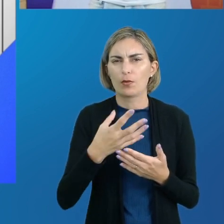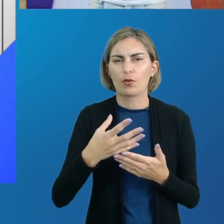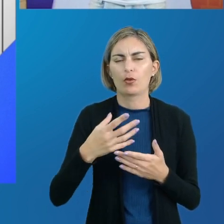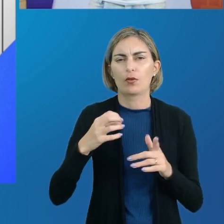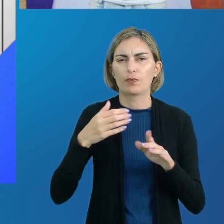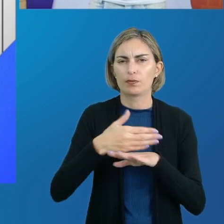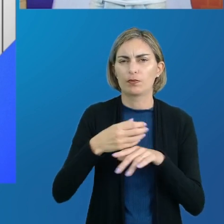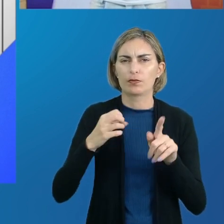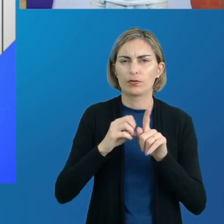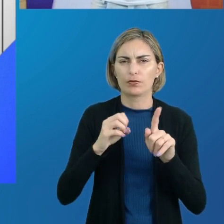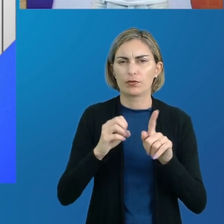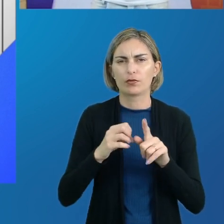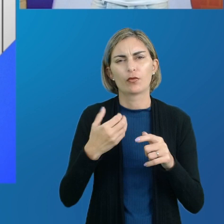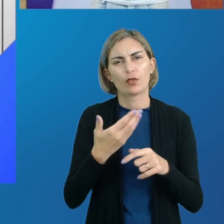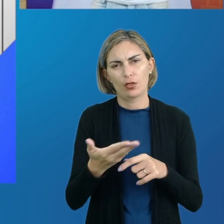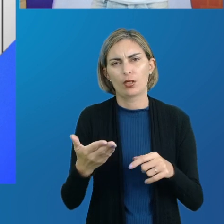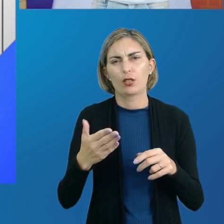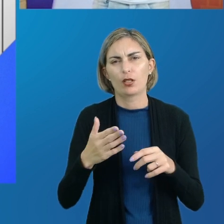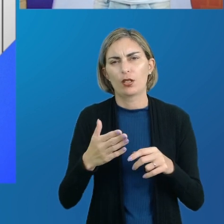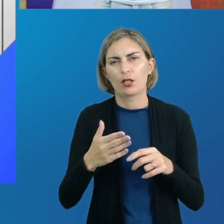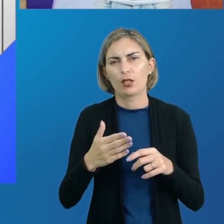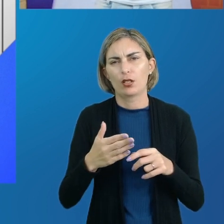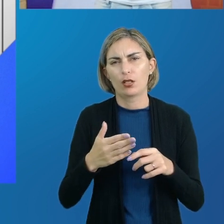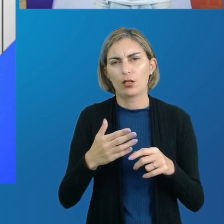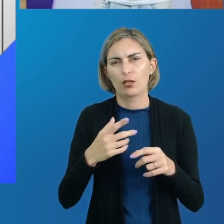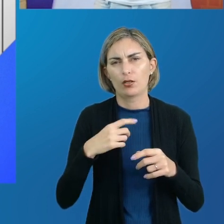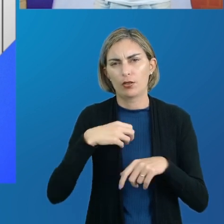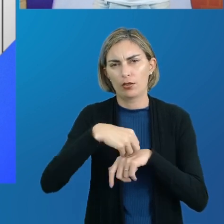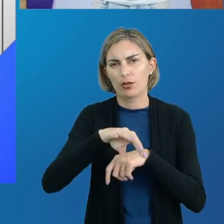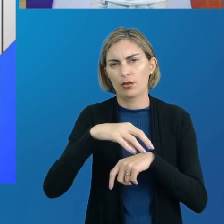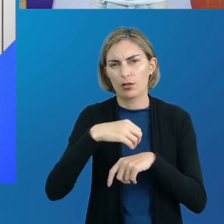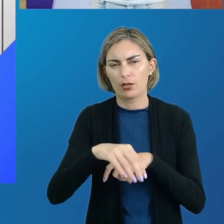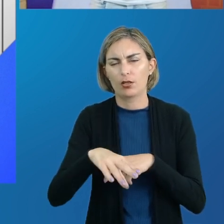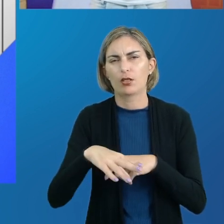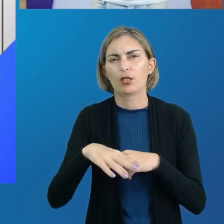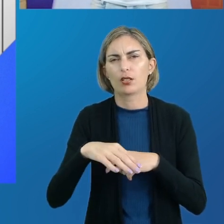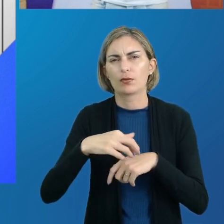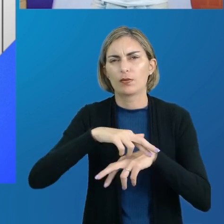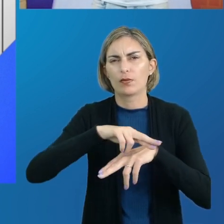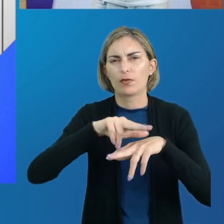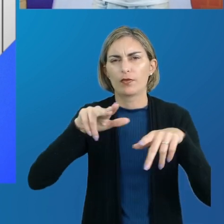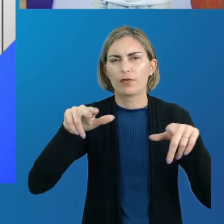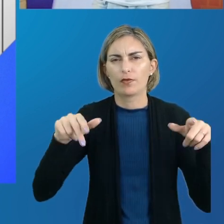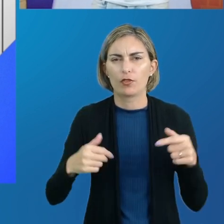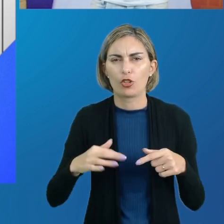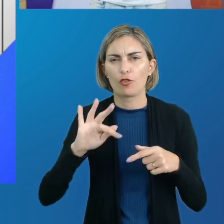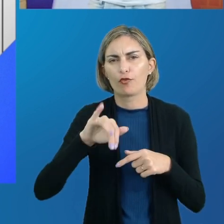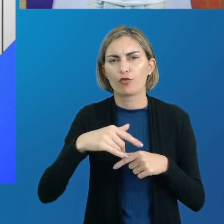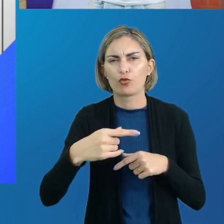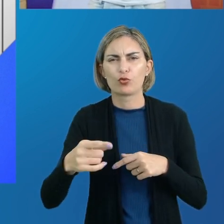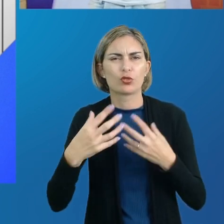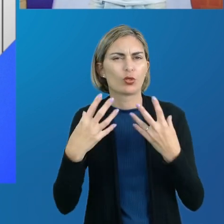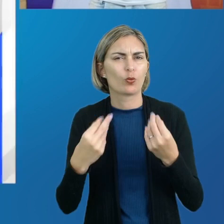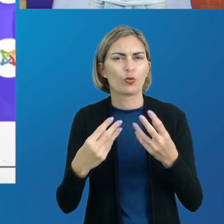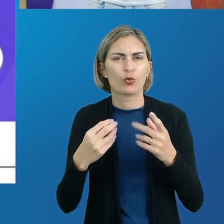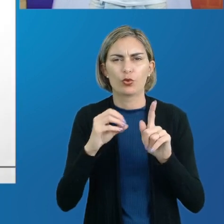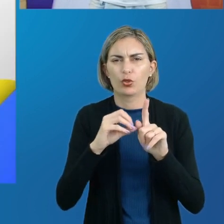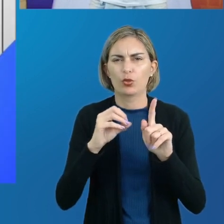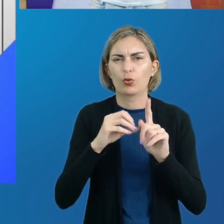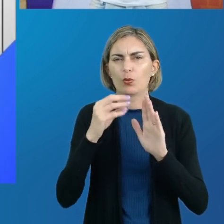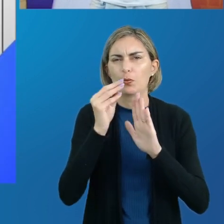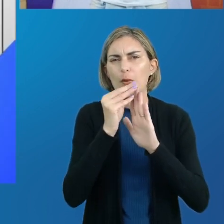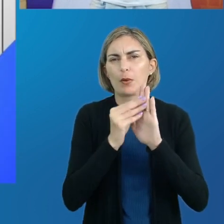Google, é através do site. Ele traz essa carga de funcionalidades, digamos assim,